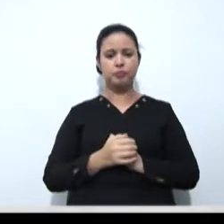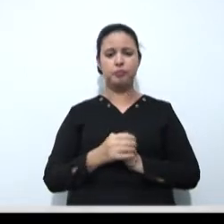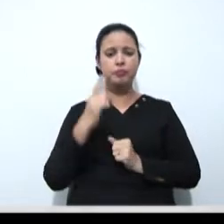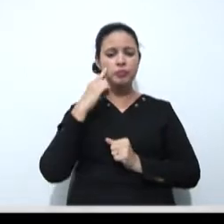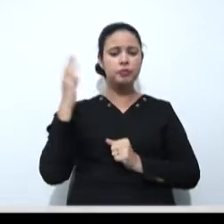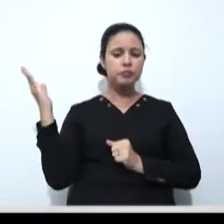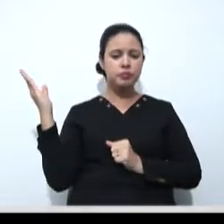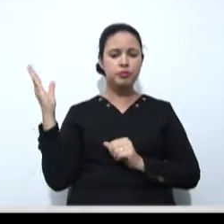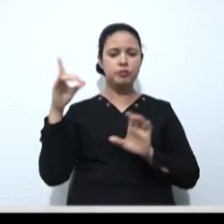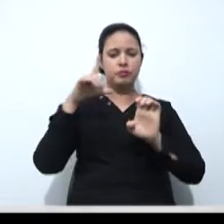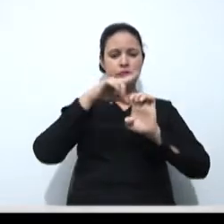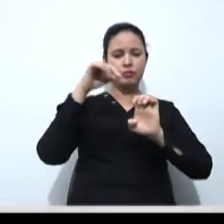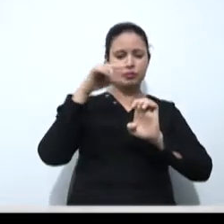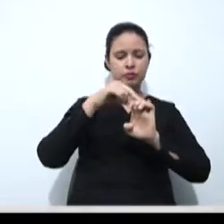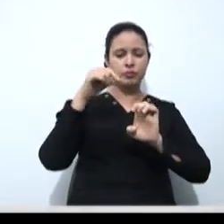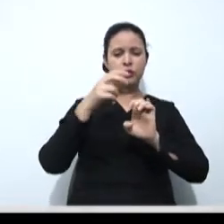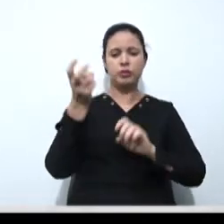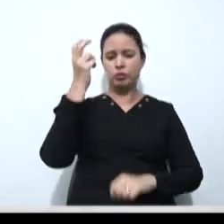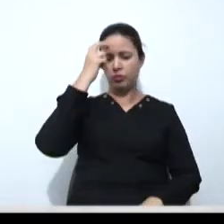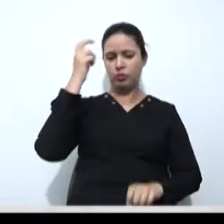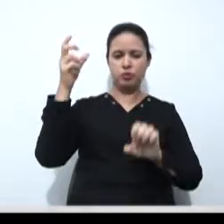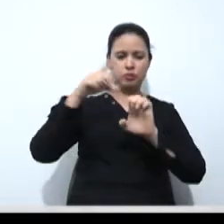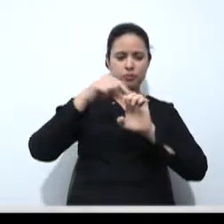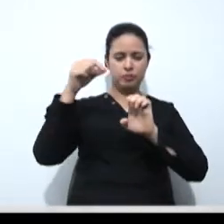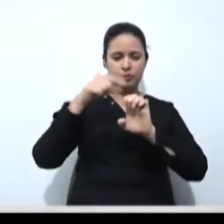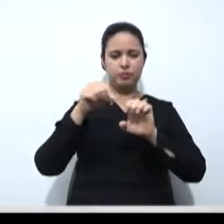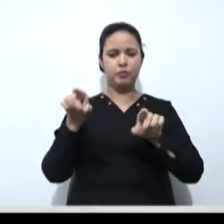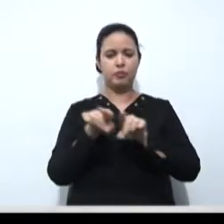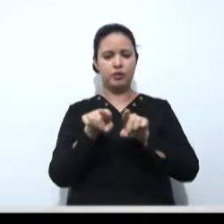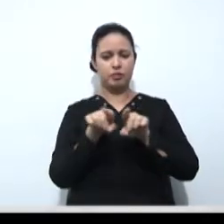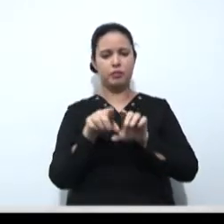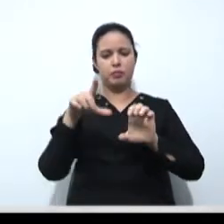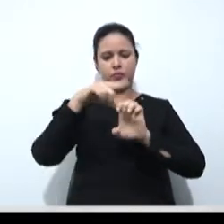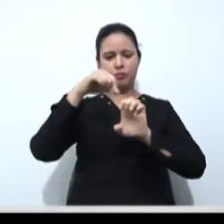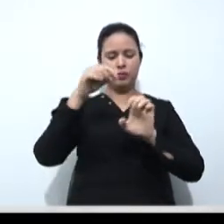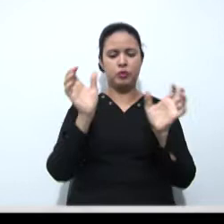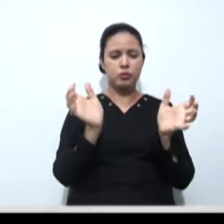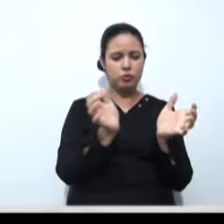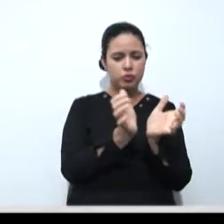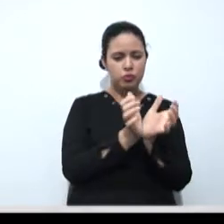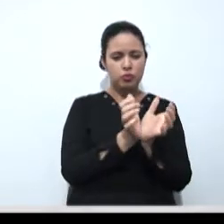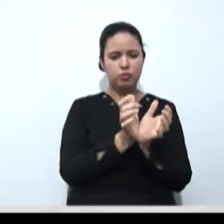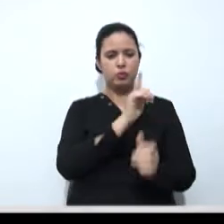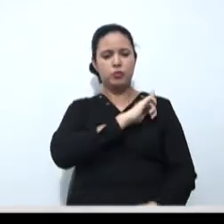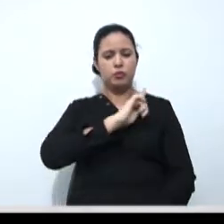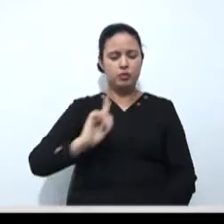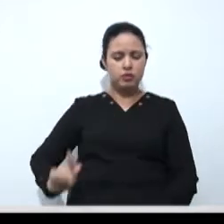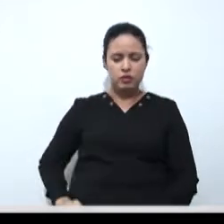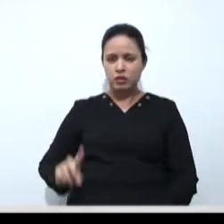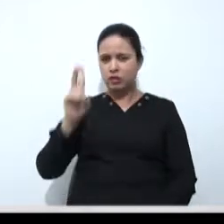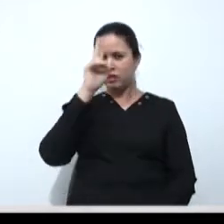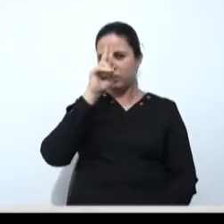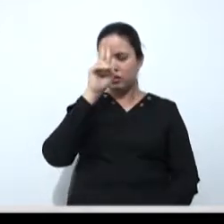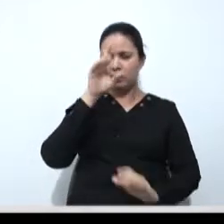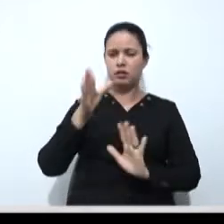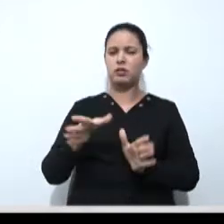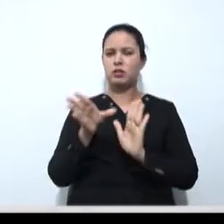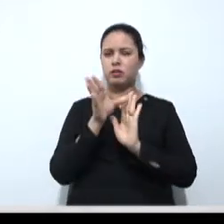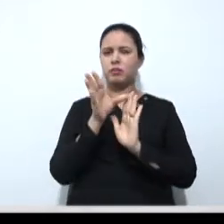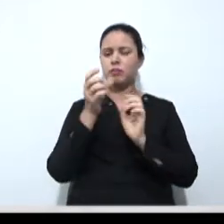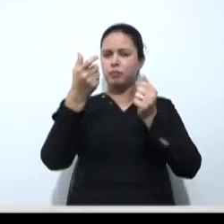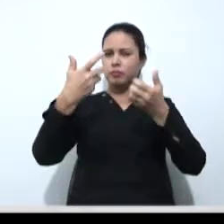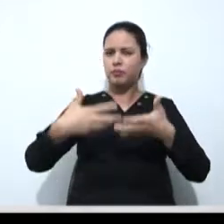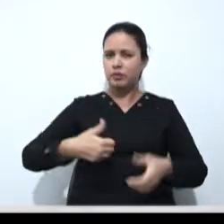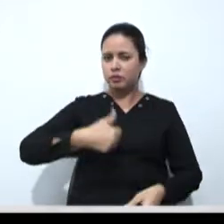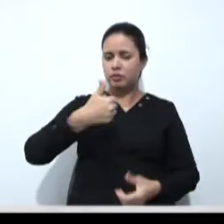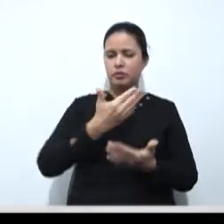o empreendedorismo, cultura empreendedora, empreendedorismo coletivo, governança. Lembra? A gente tratou tudo isso na primeira